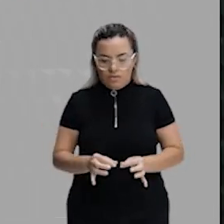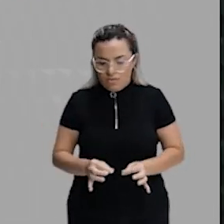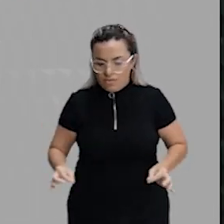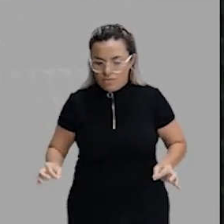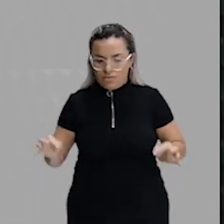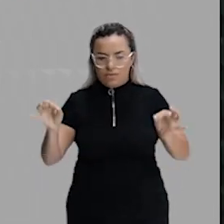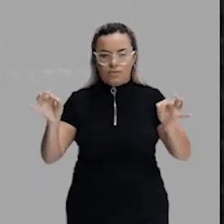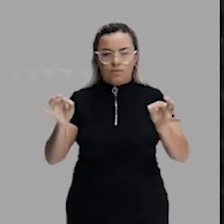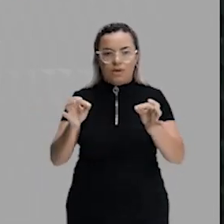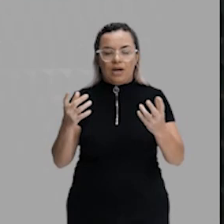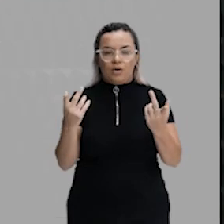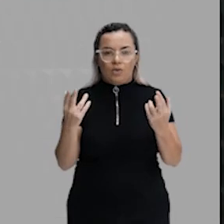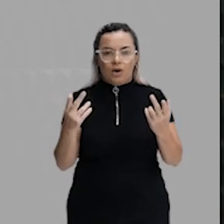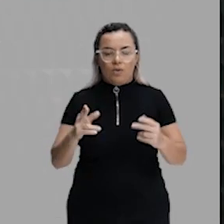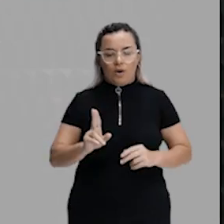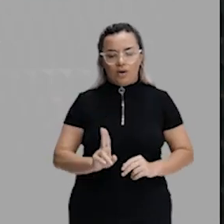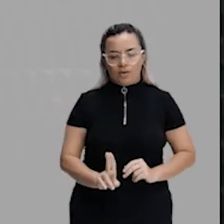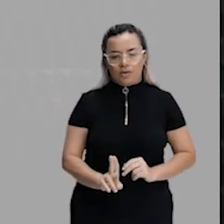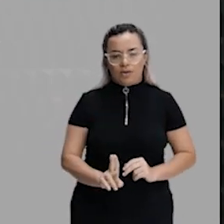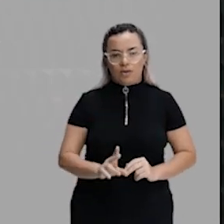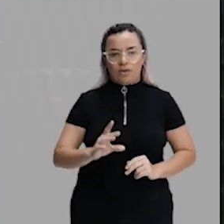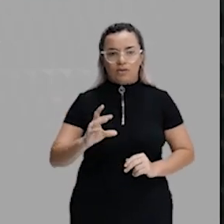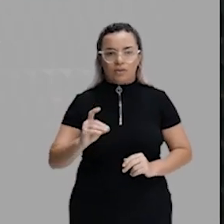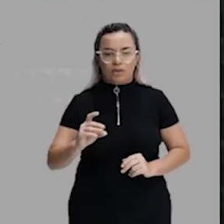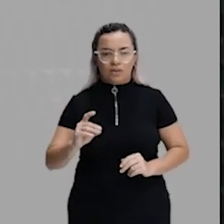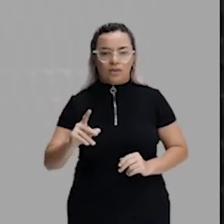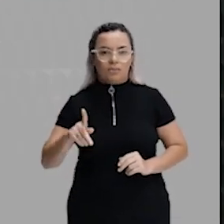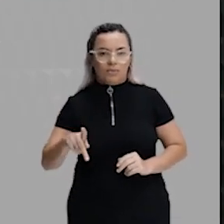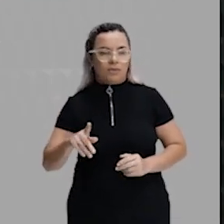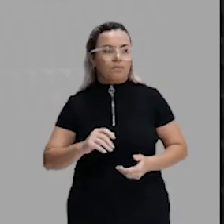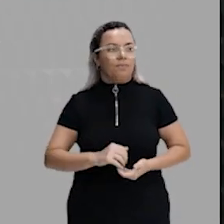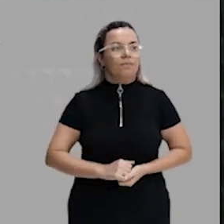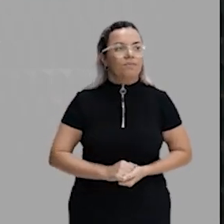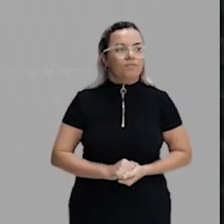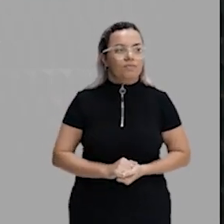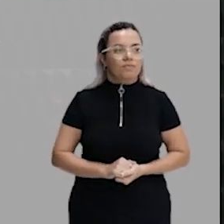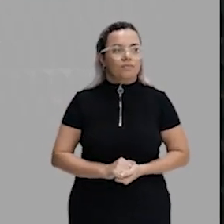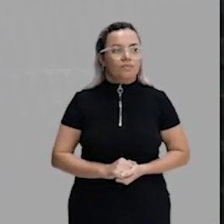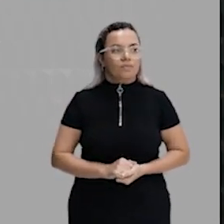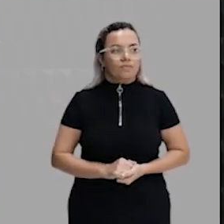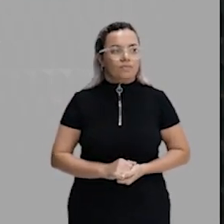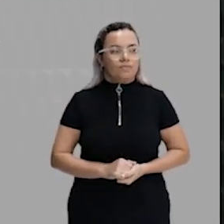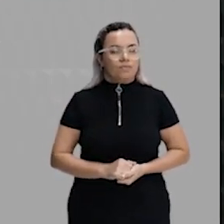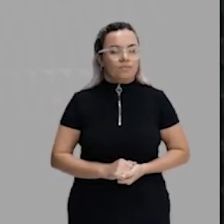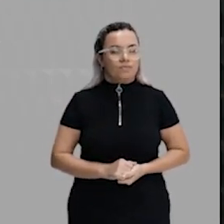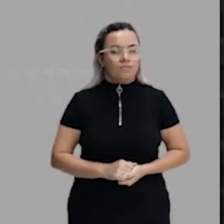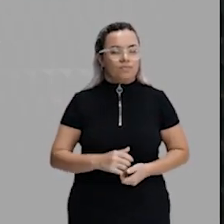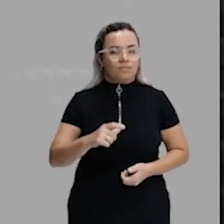DDP. Então, eu vou ter o seguinte, uma corrente elétrica I,